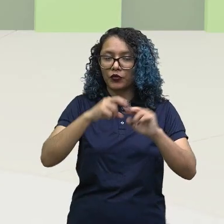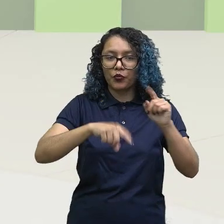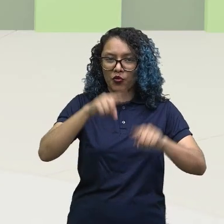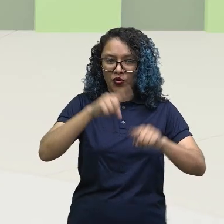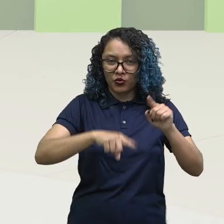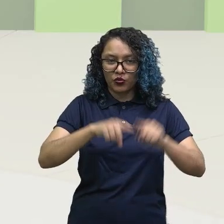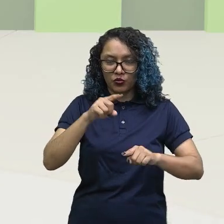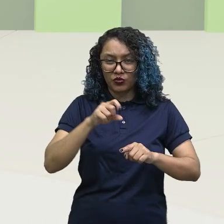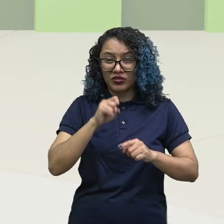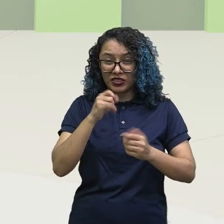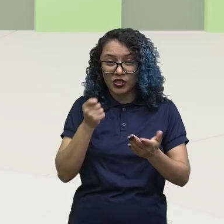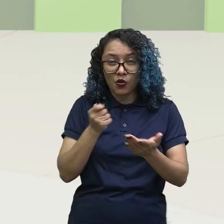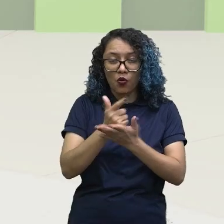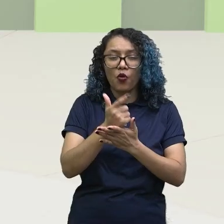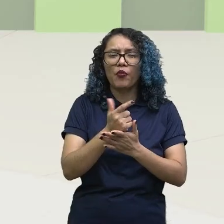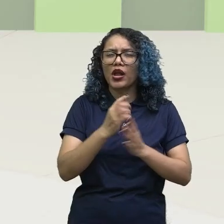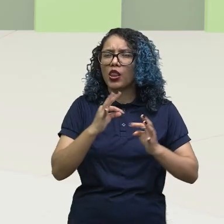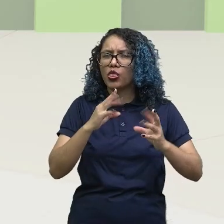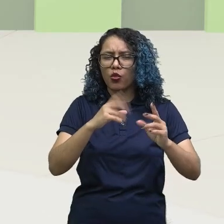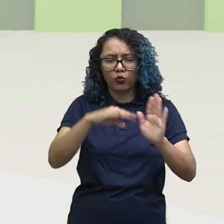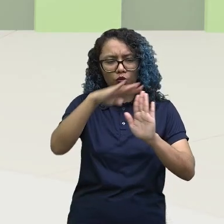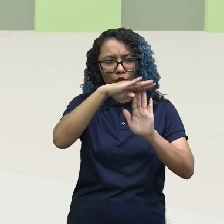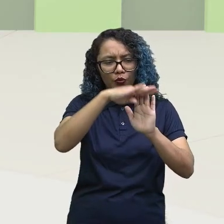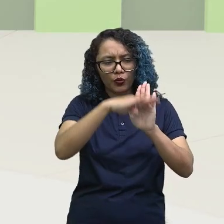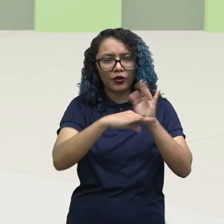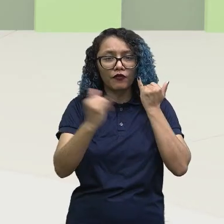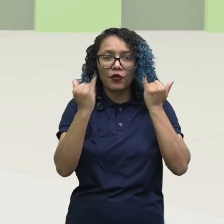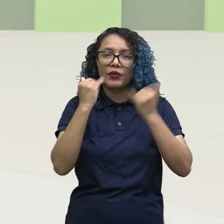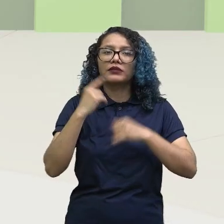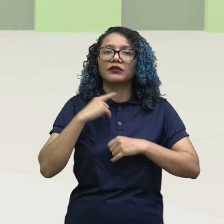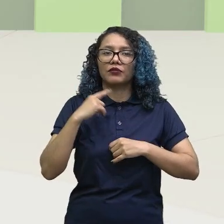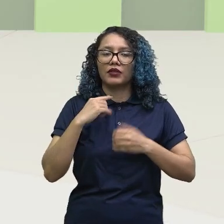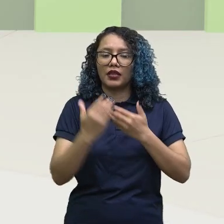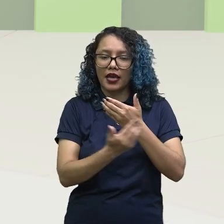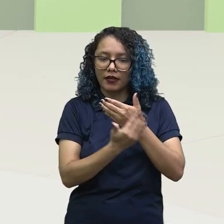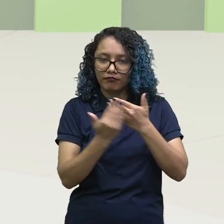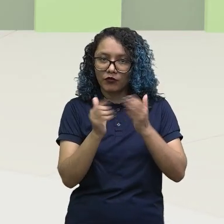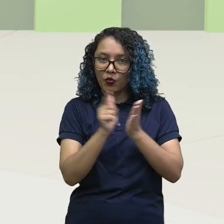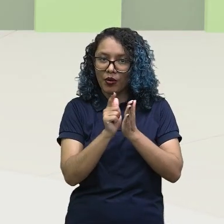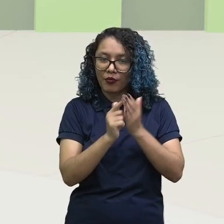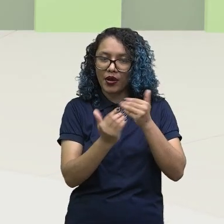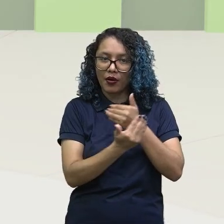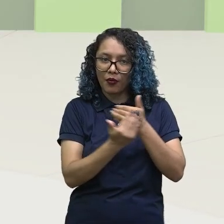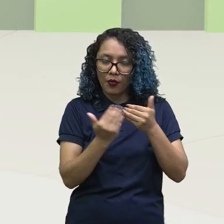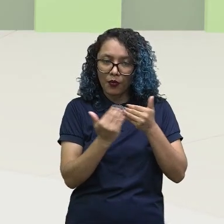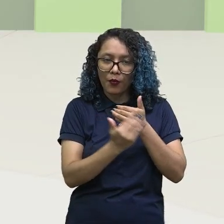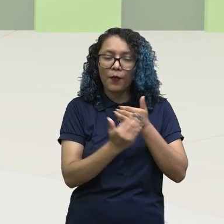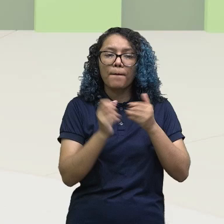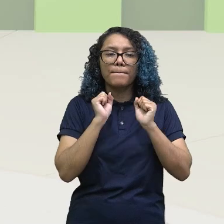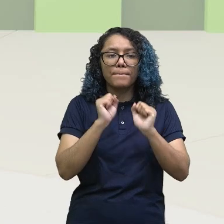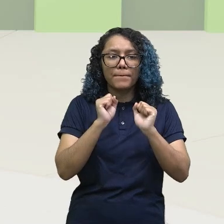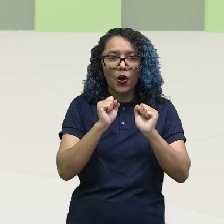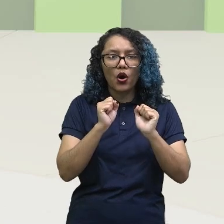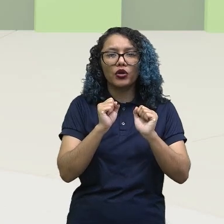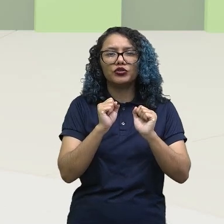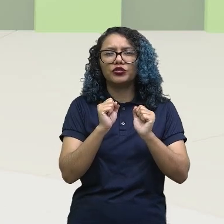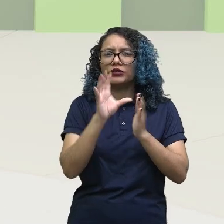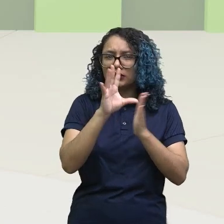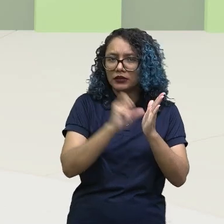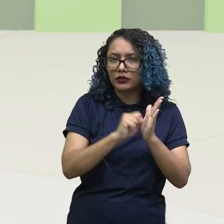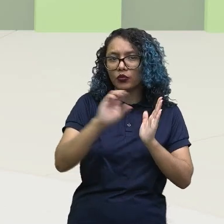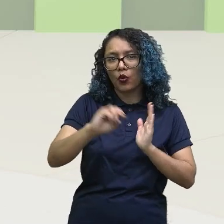tem essa ficha com todas as informações ali necessárias, tá? Via códigos ou também via